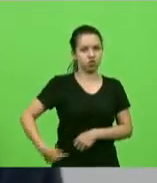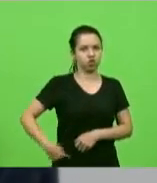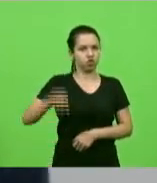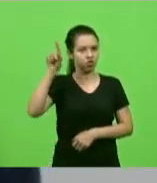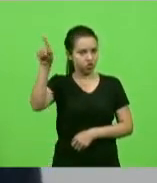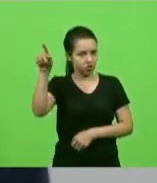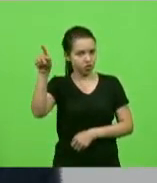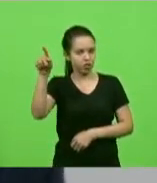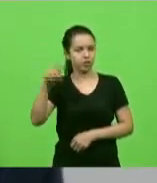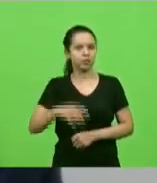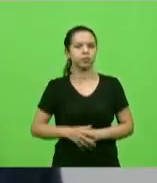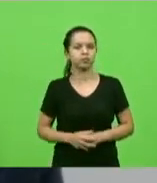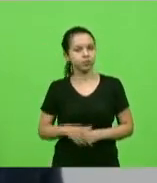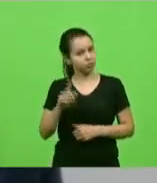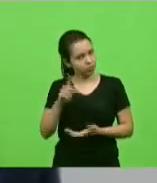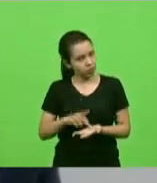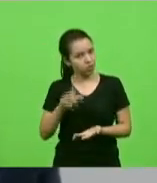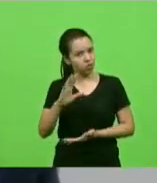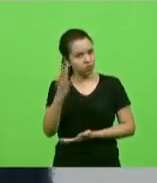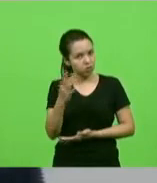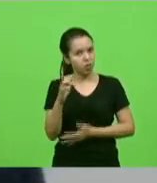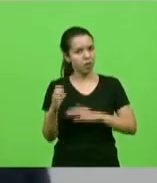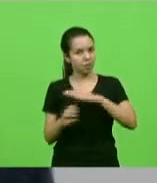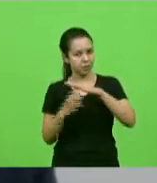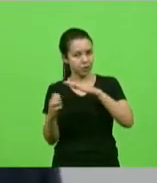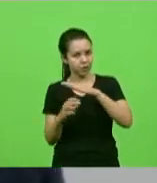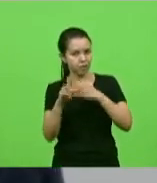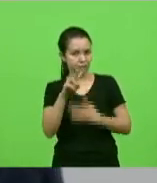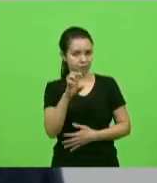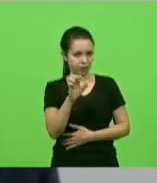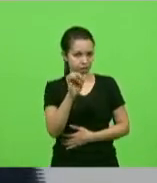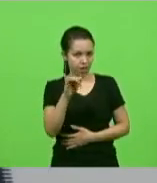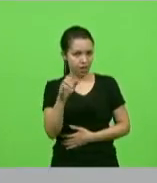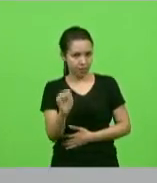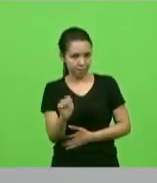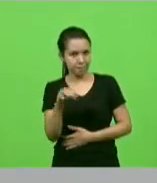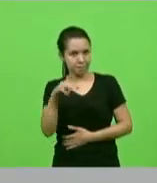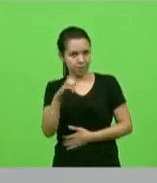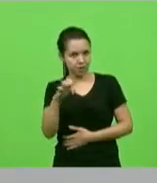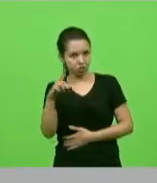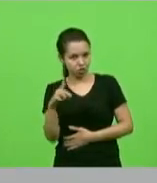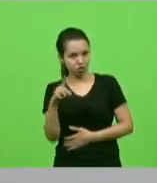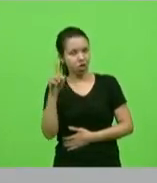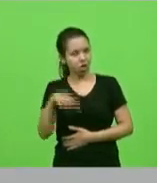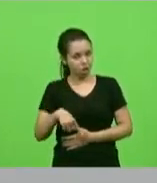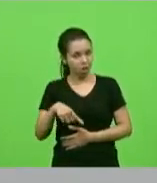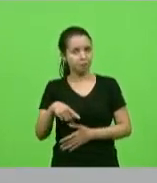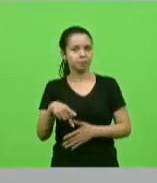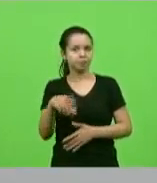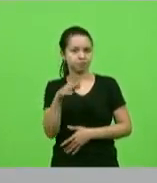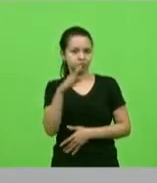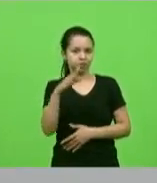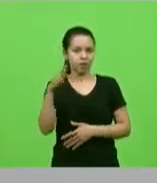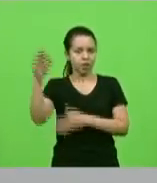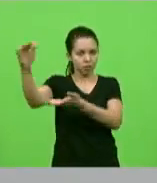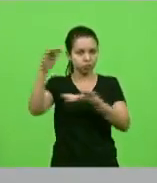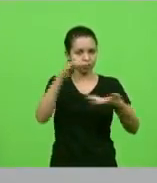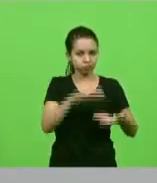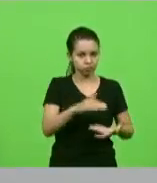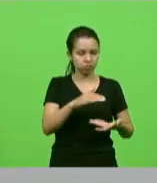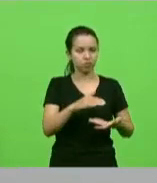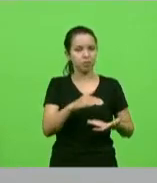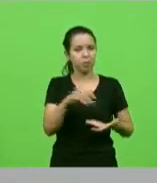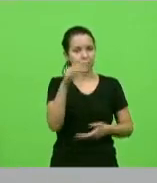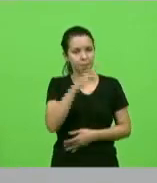restou ocorrido, uma vez que a empresa VegaMed era intermediária brasileira e os aparelhos realmente provinham